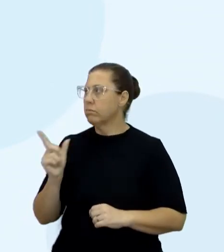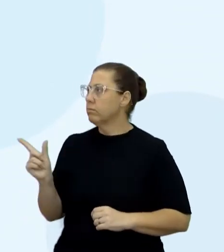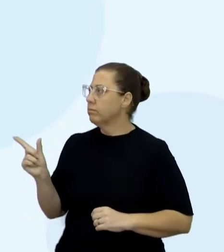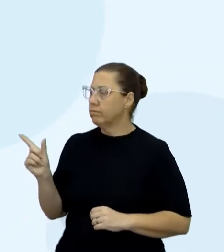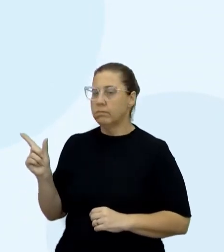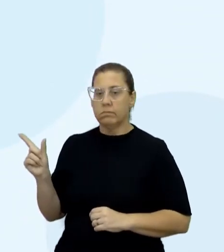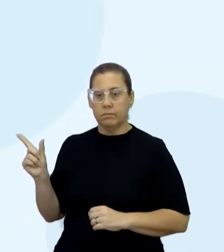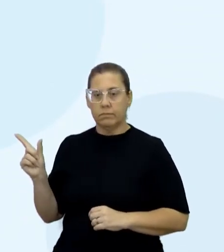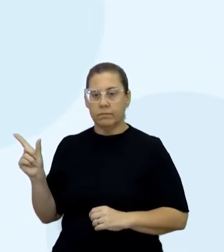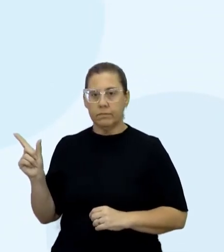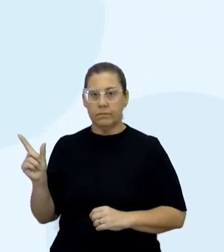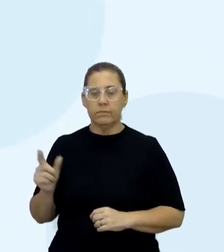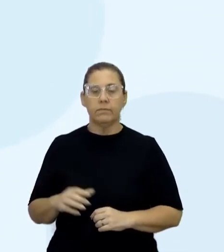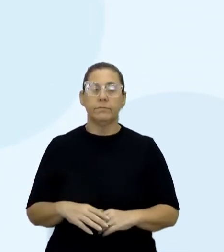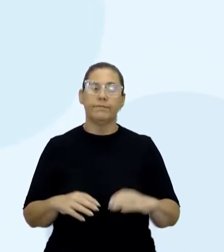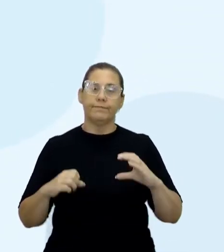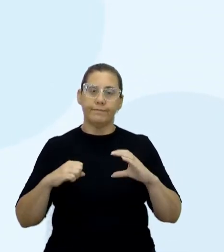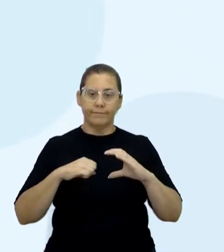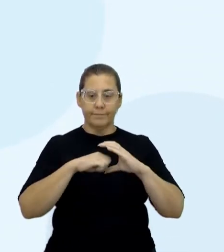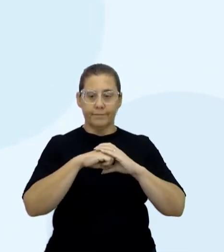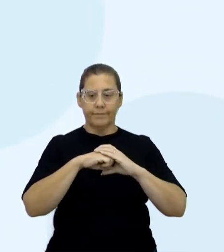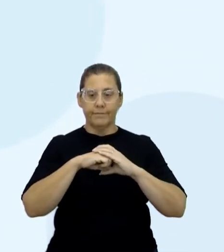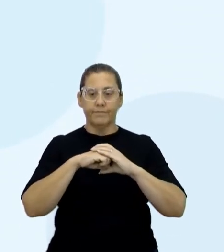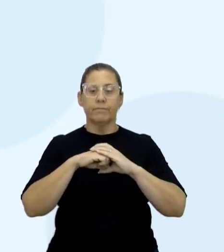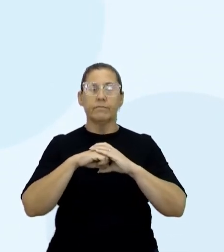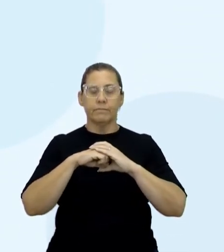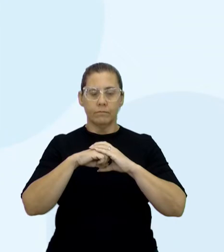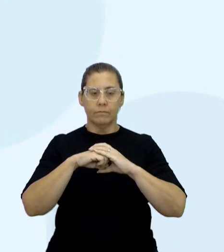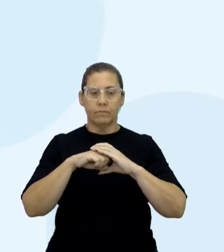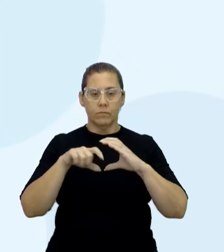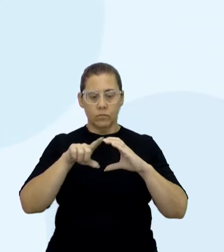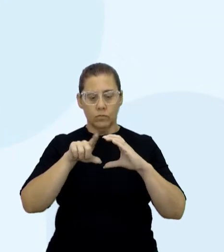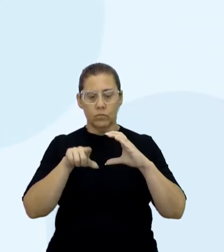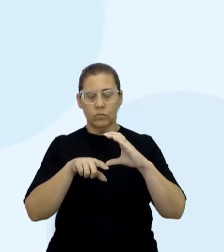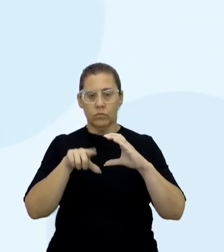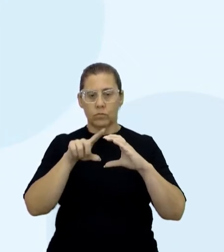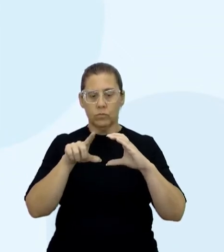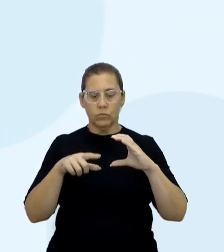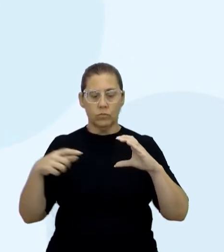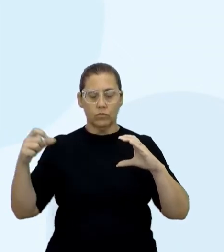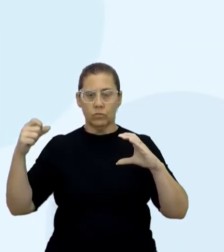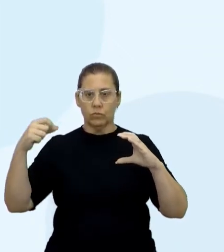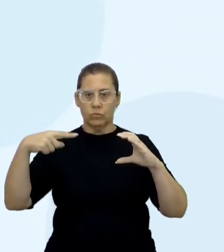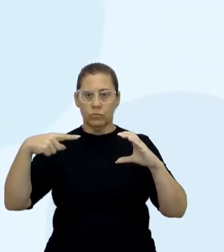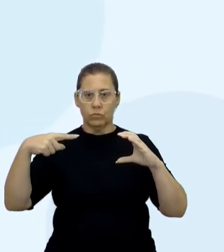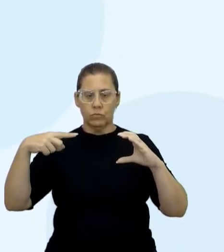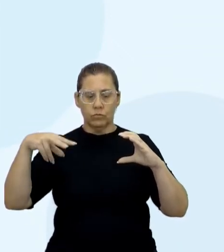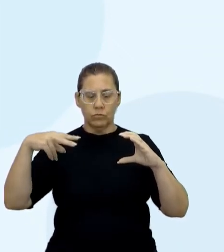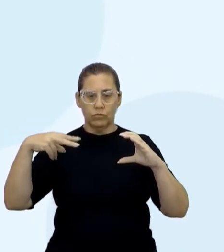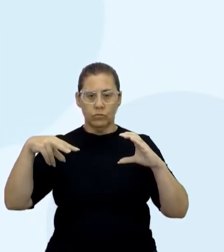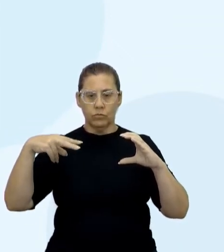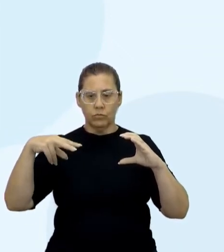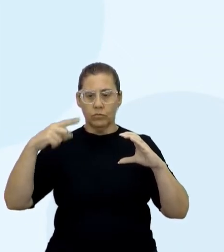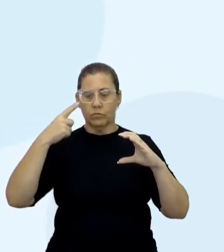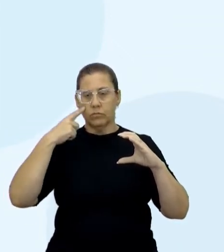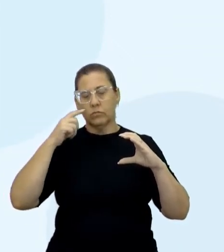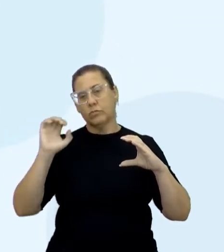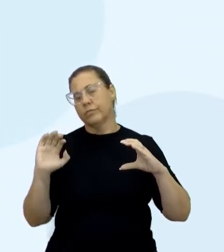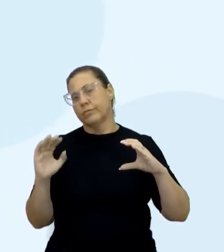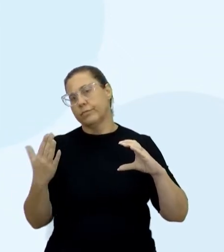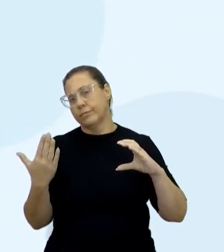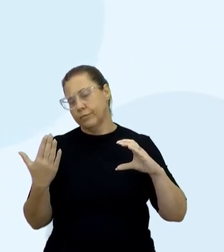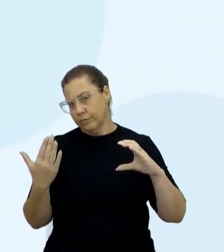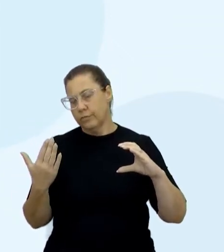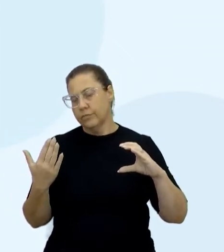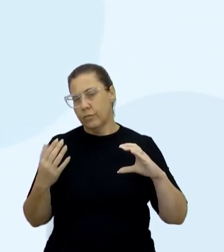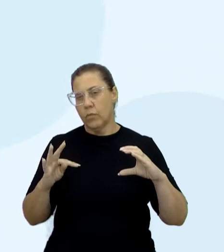à esquerda. Então, olhando aqui, né, tendo um observador aqui, ó, a gente vai ver isso acontecendo, né,